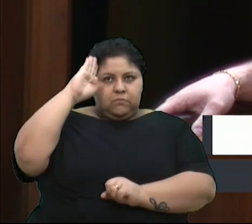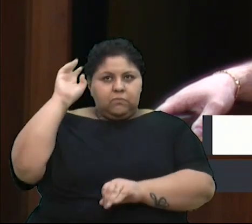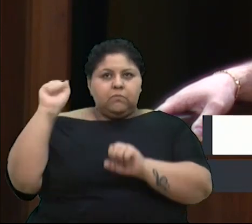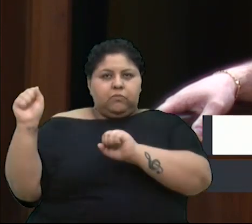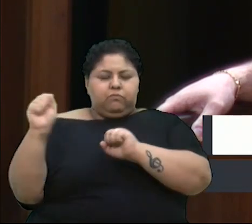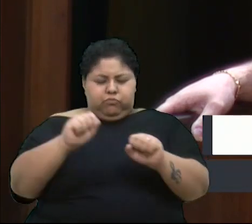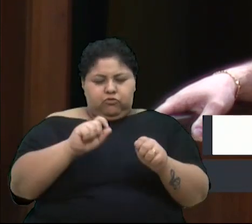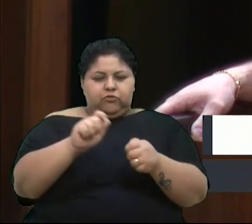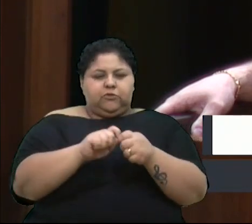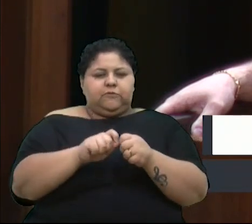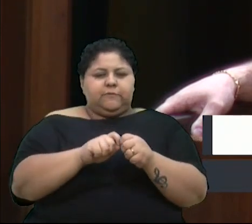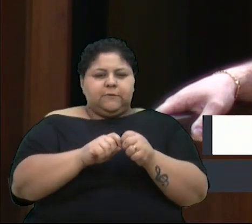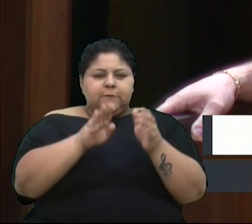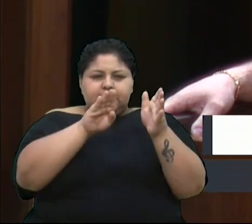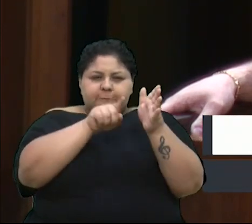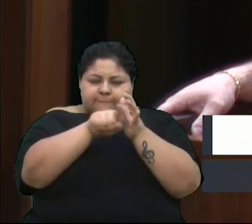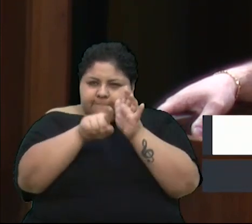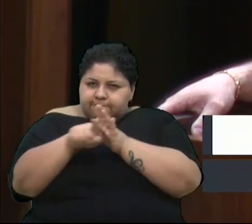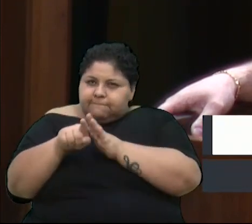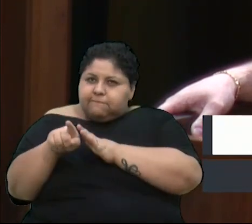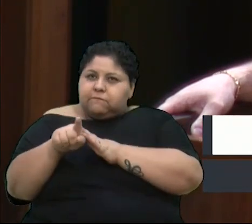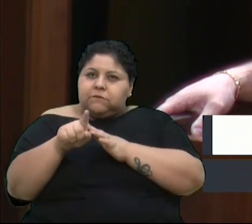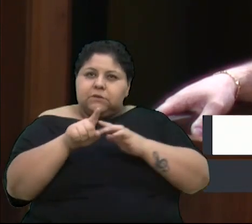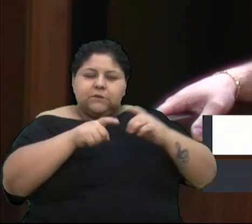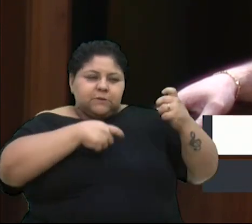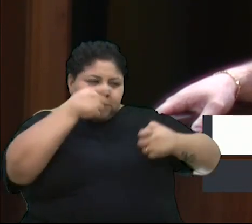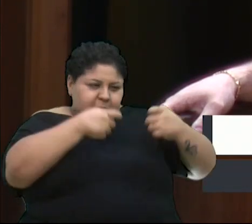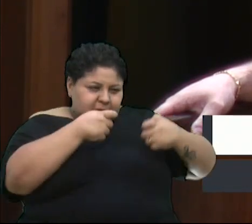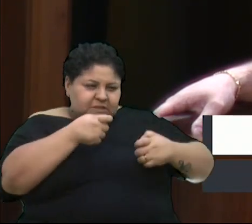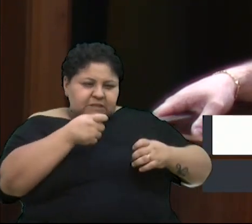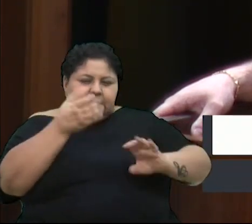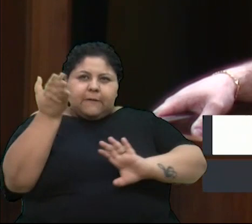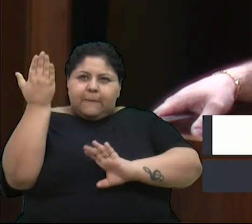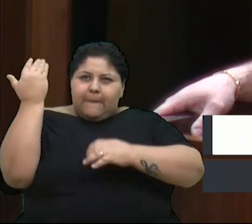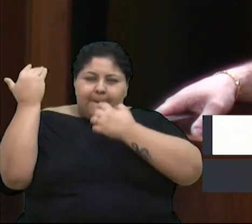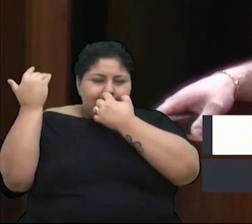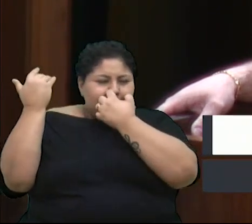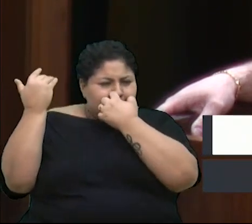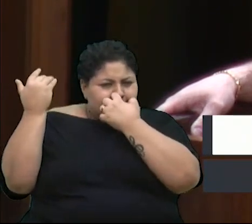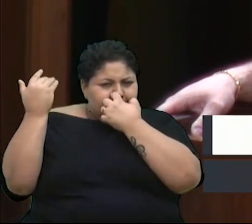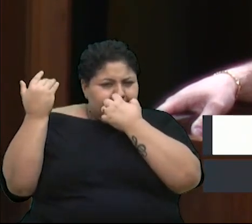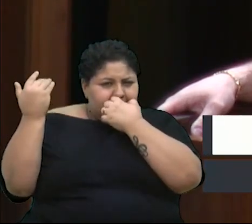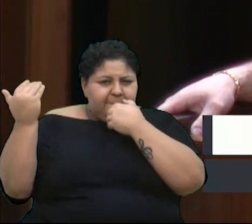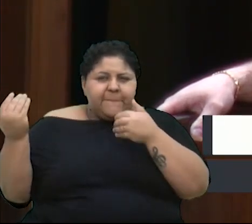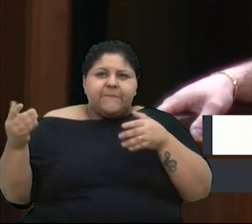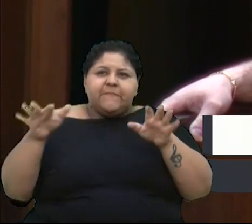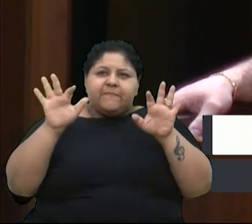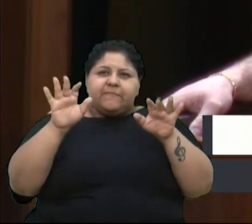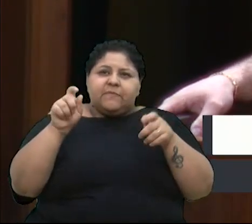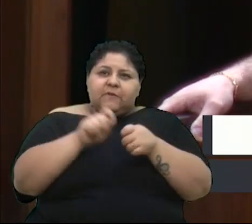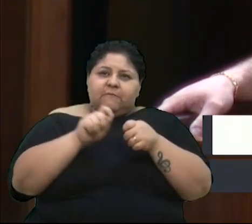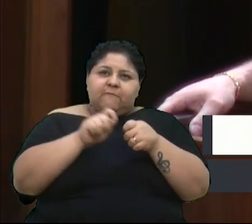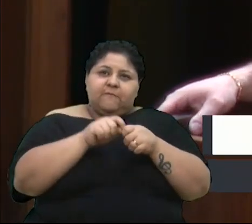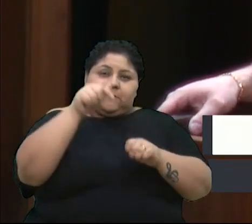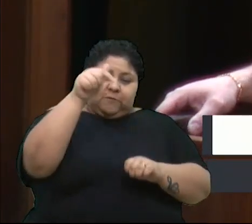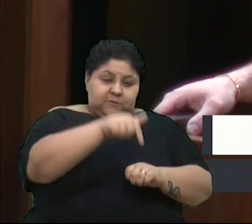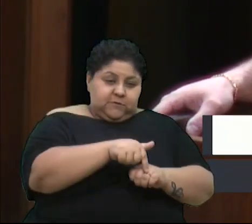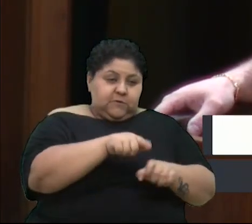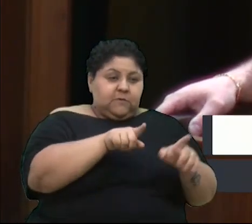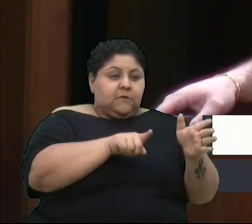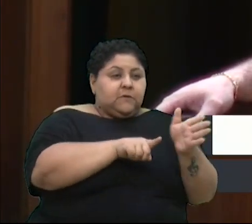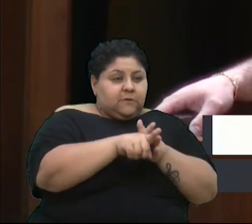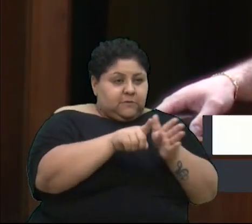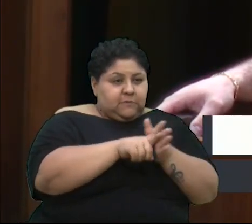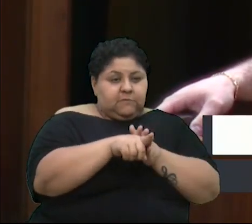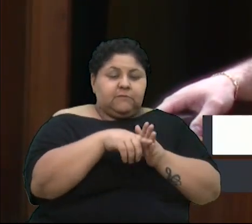análises, inclusive no meu curso, de guerras no passado, que inclusive acabei por fazer e ainda estou fazendo uma análise sobre